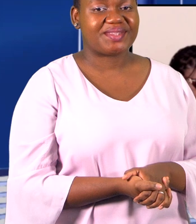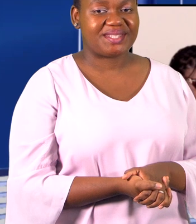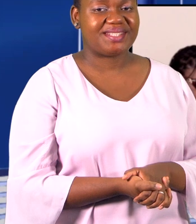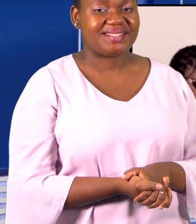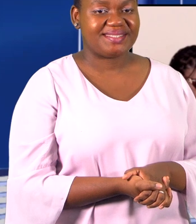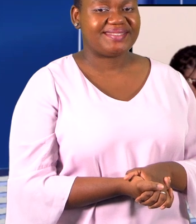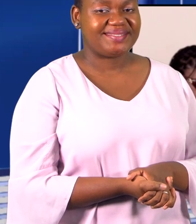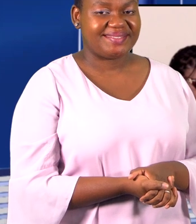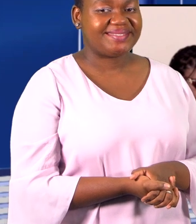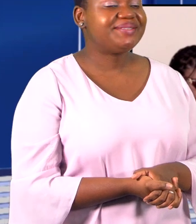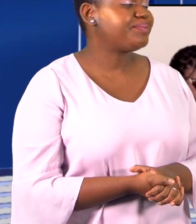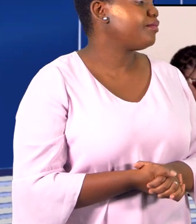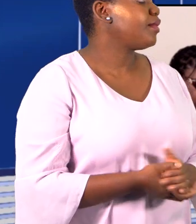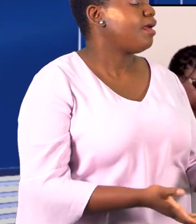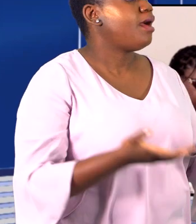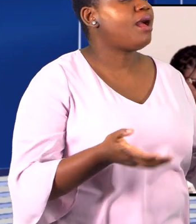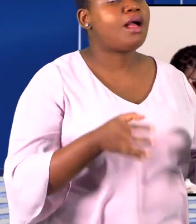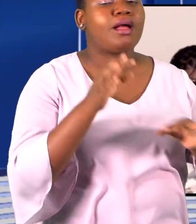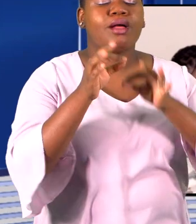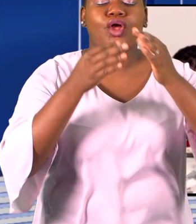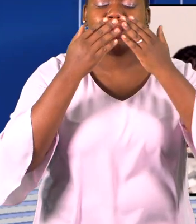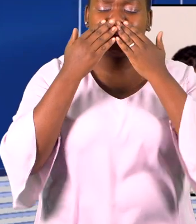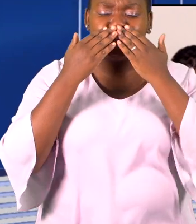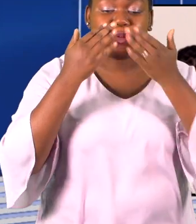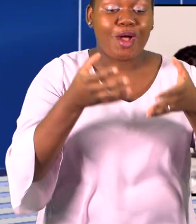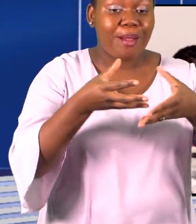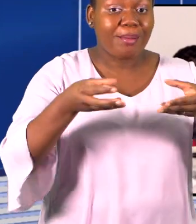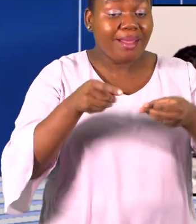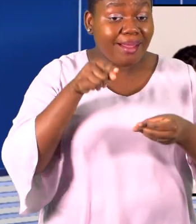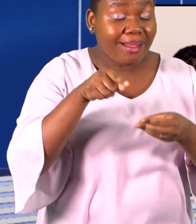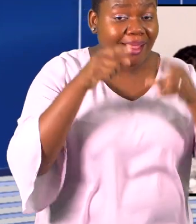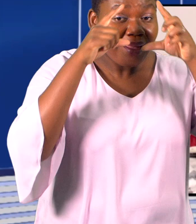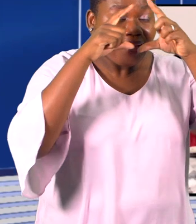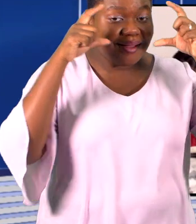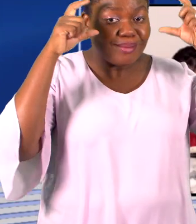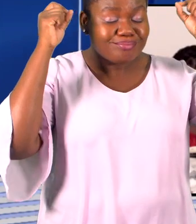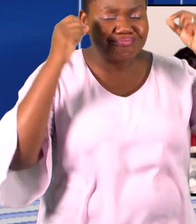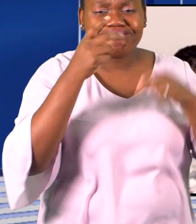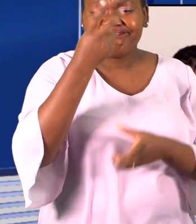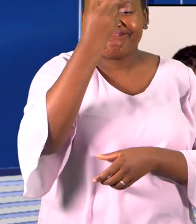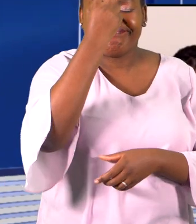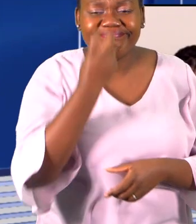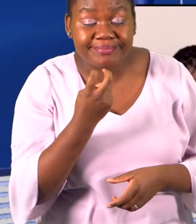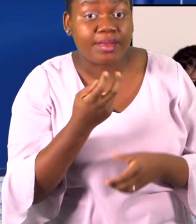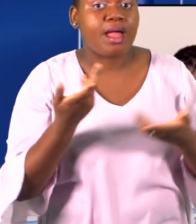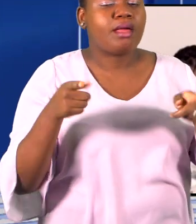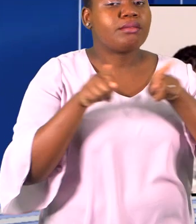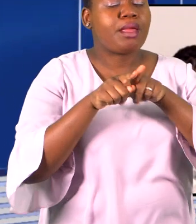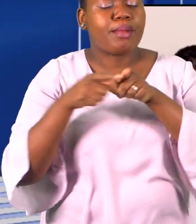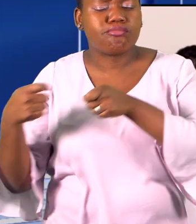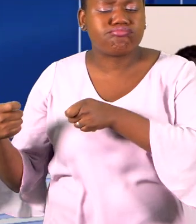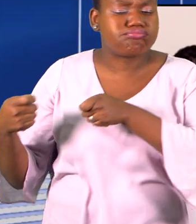de proteção da AAIPD. Oferecidos por caridosos espanhóis, os óculos serão